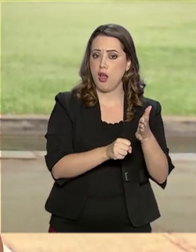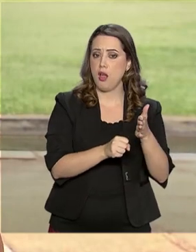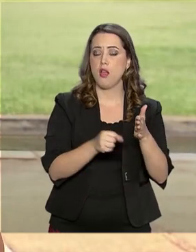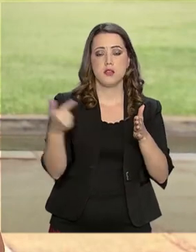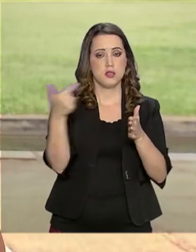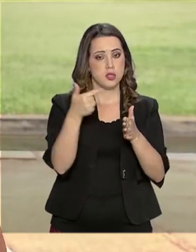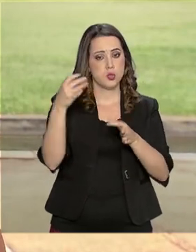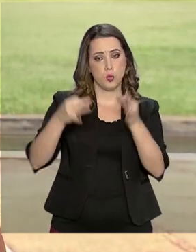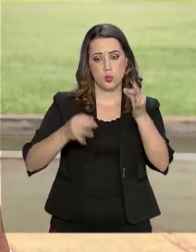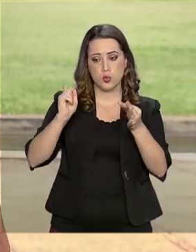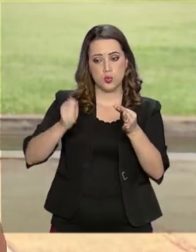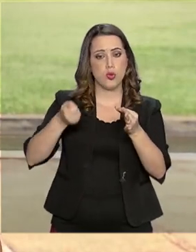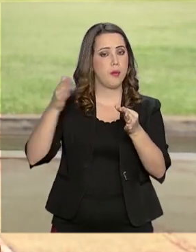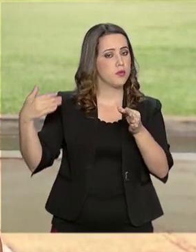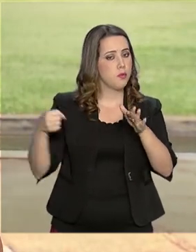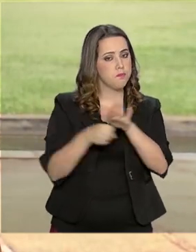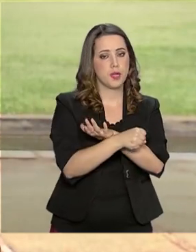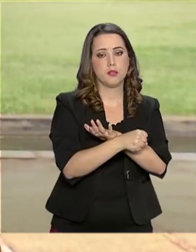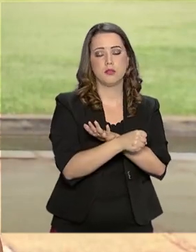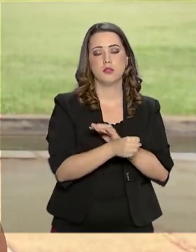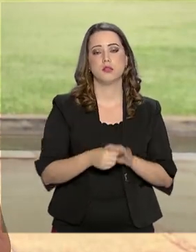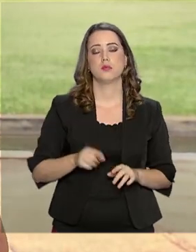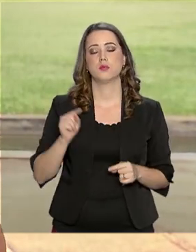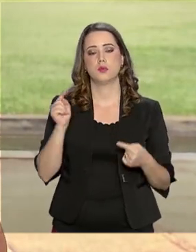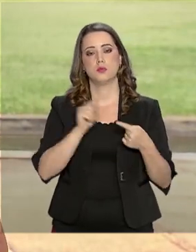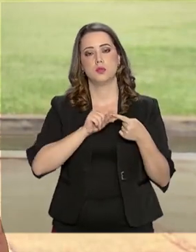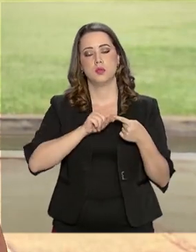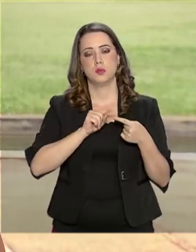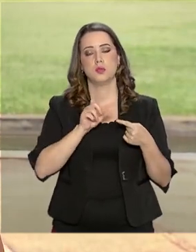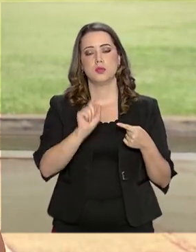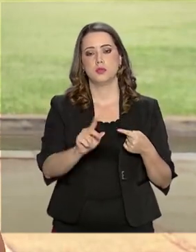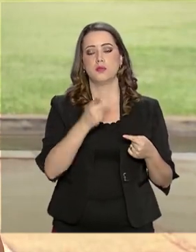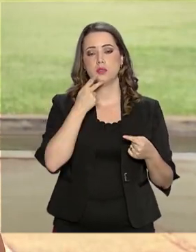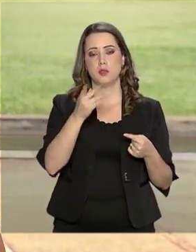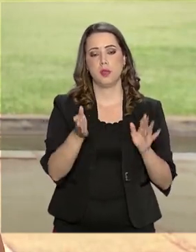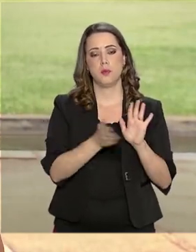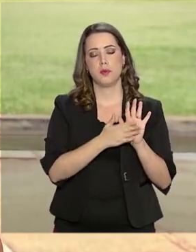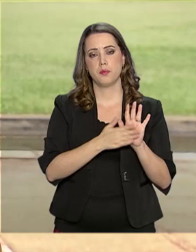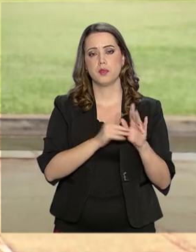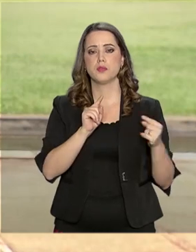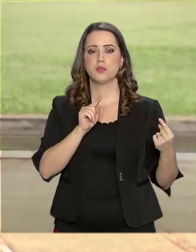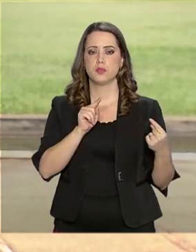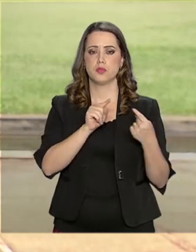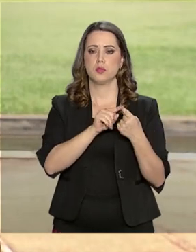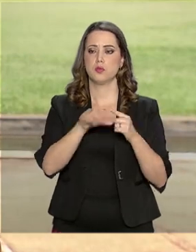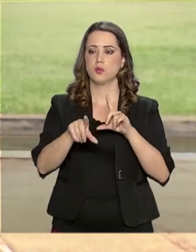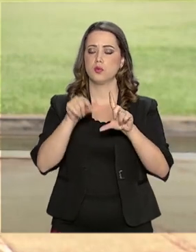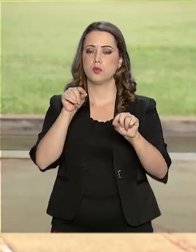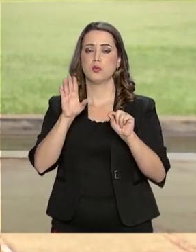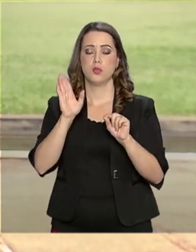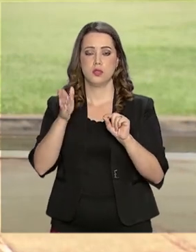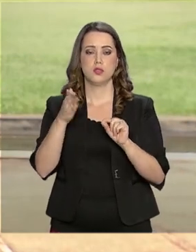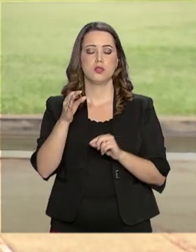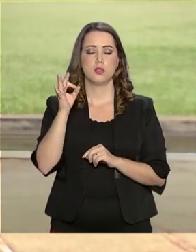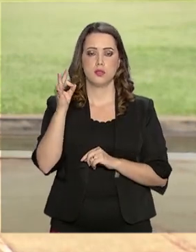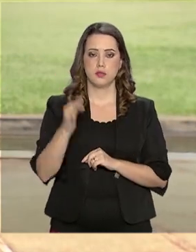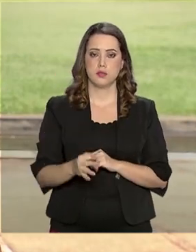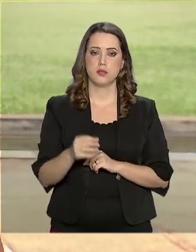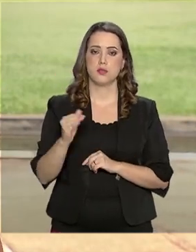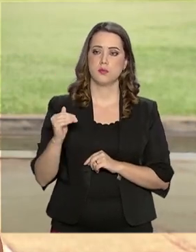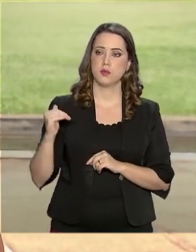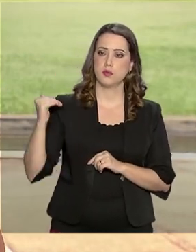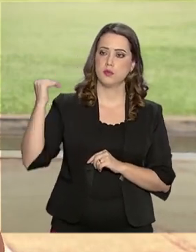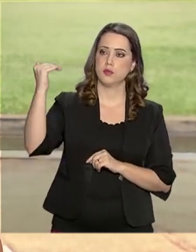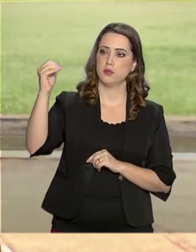segunda instância sobre esse ponto o ministro disse que a proposta vai de acordo com decisões já tomadas pelo supremo